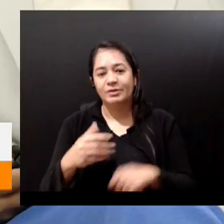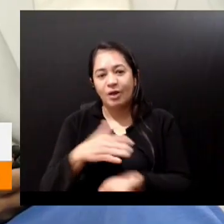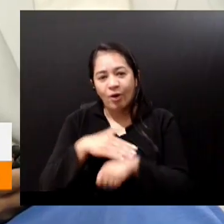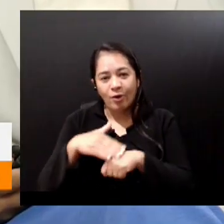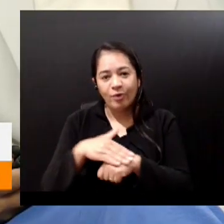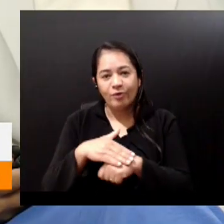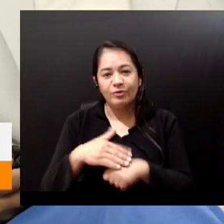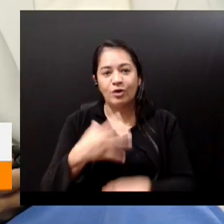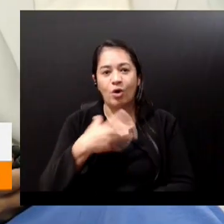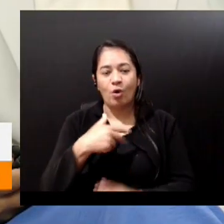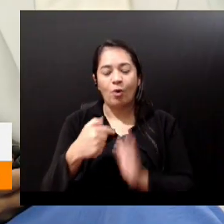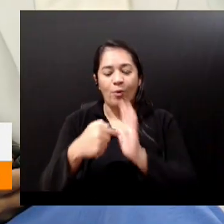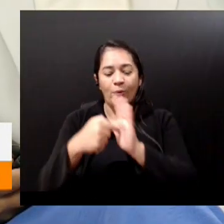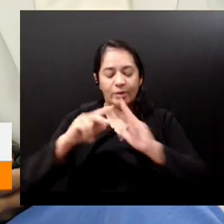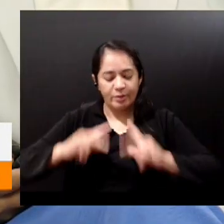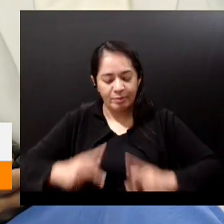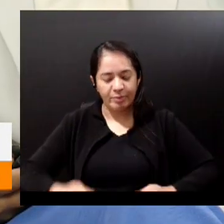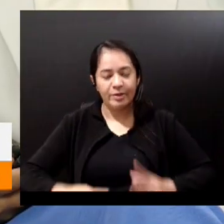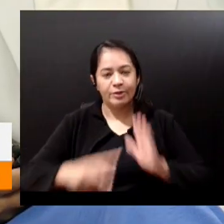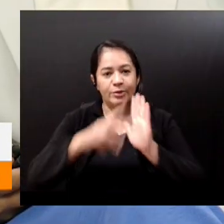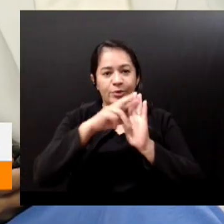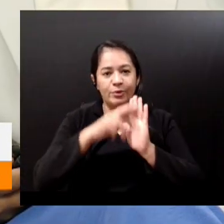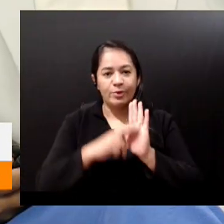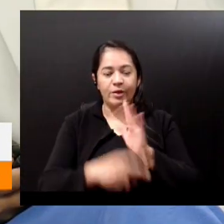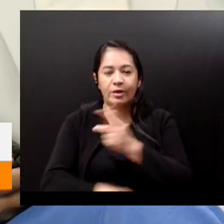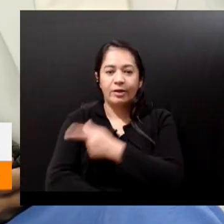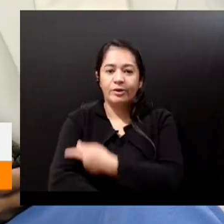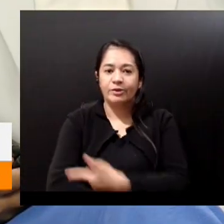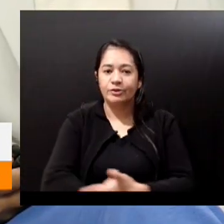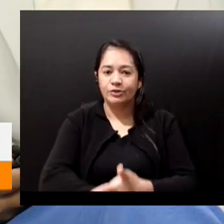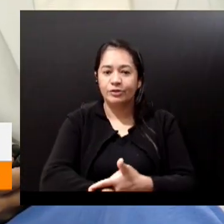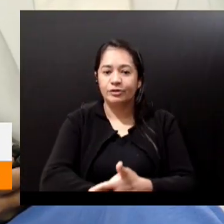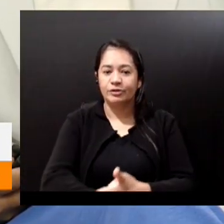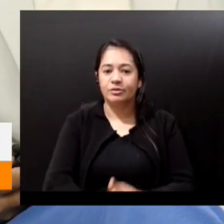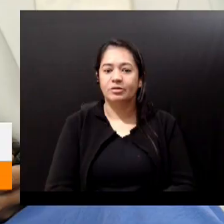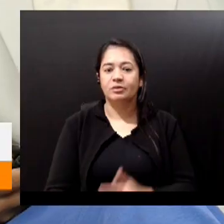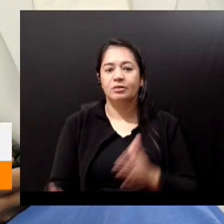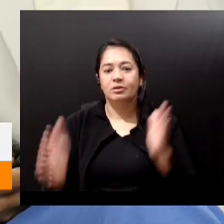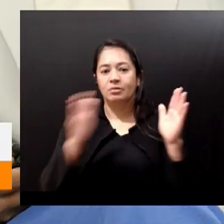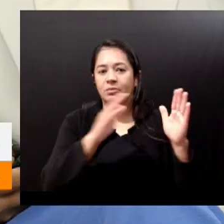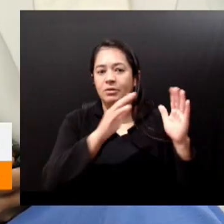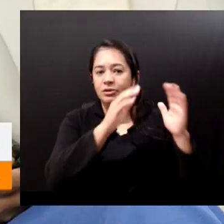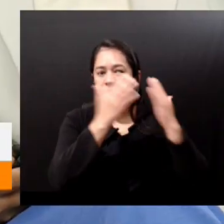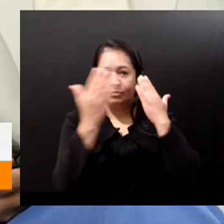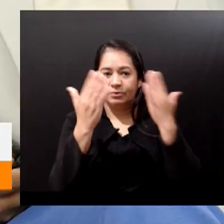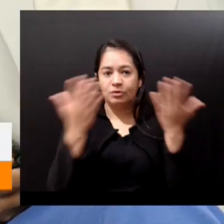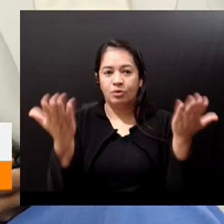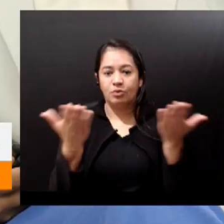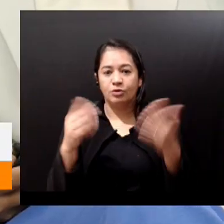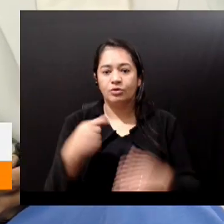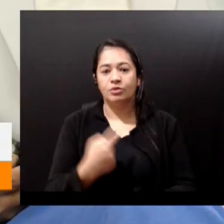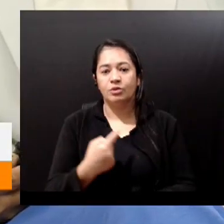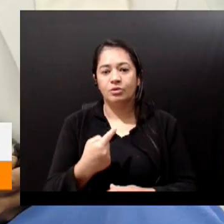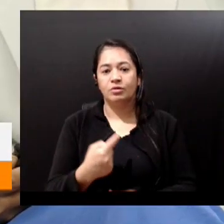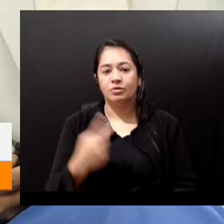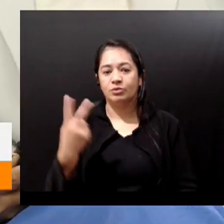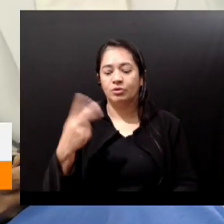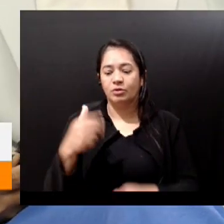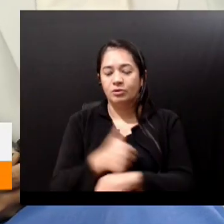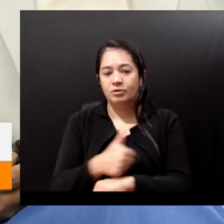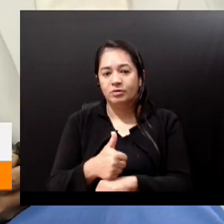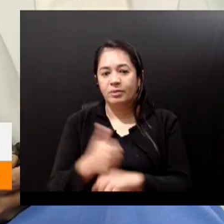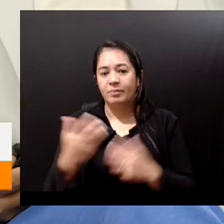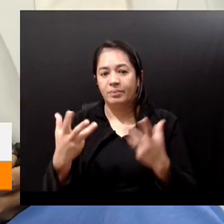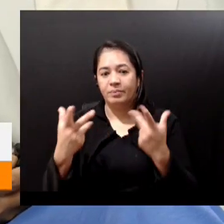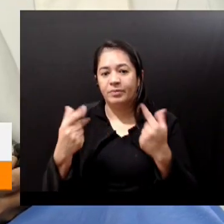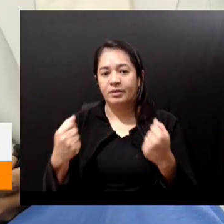humano, regras de etiqueta e a questão psicológica de tudo isso. E é por isso que hoje nós trouxemos esses dois profissionais magníficos.